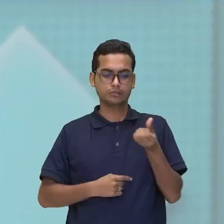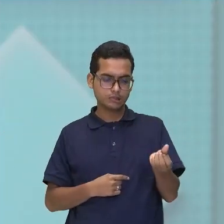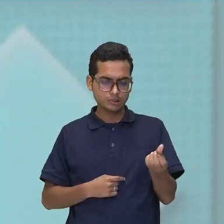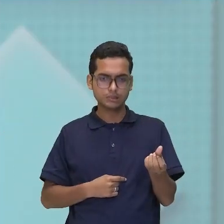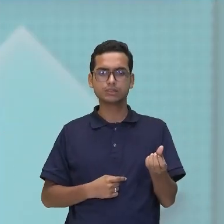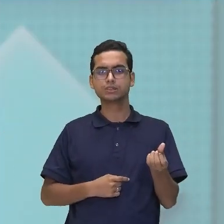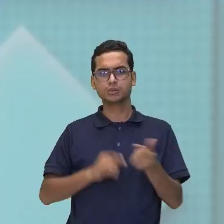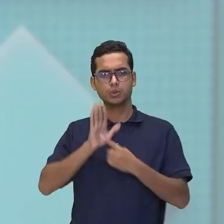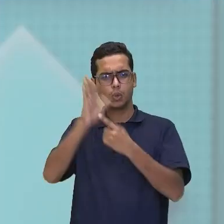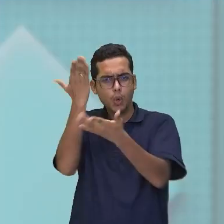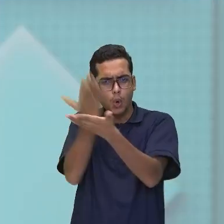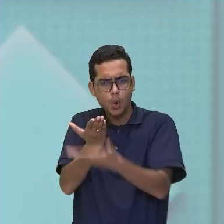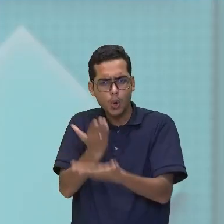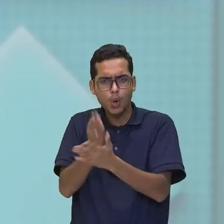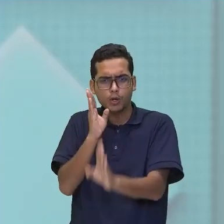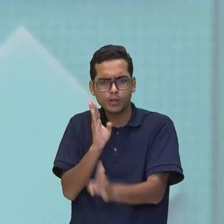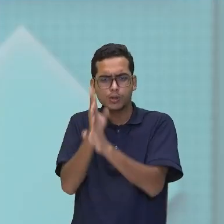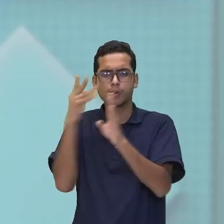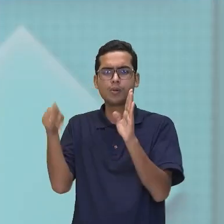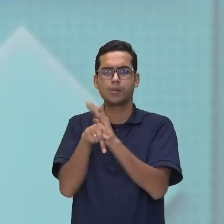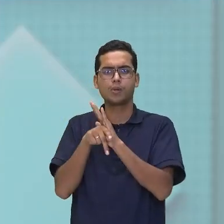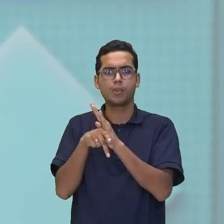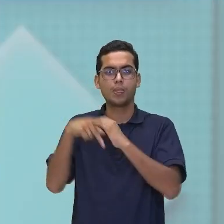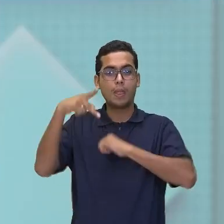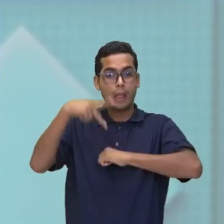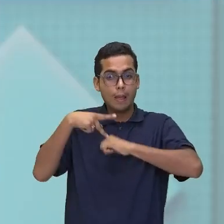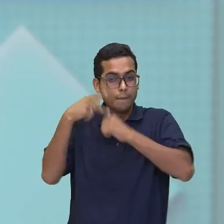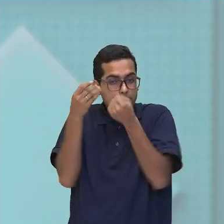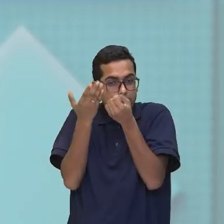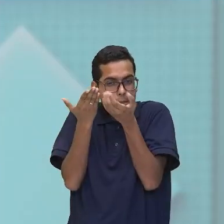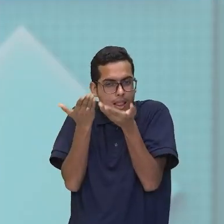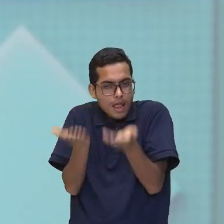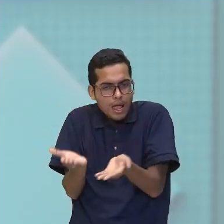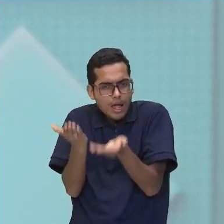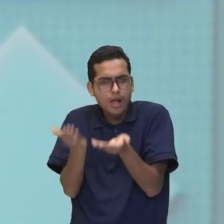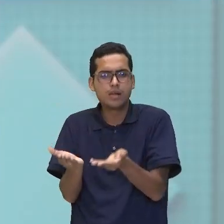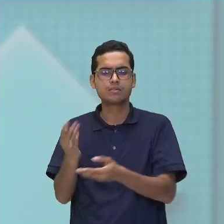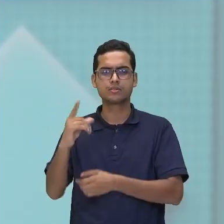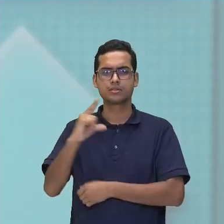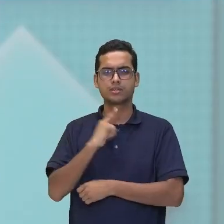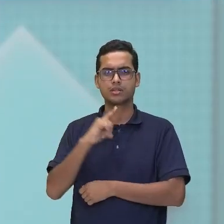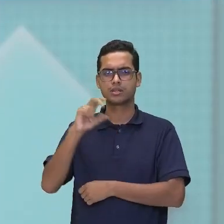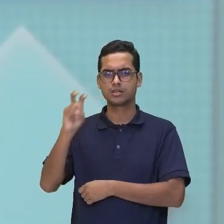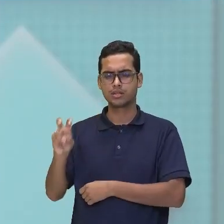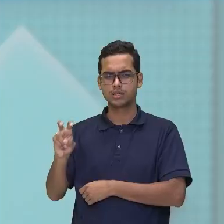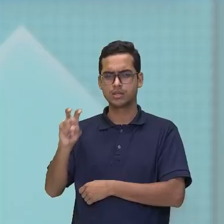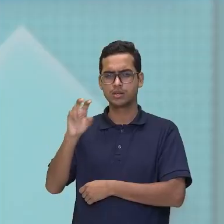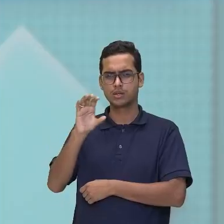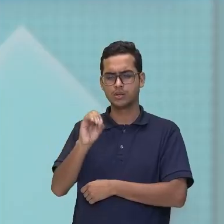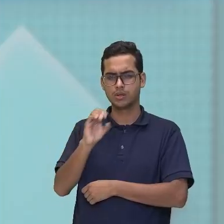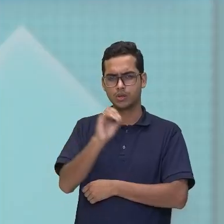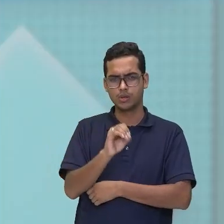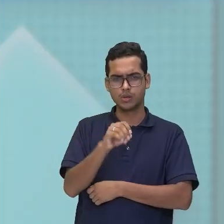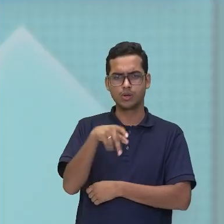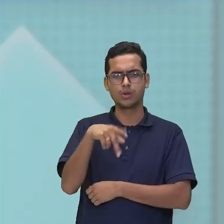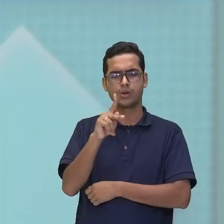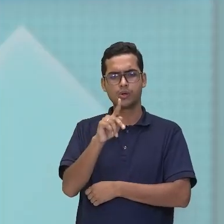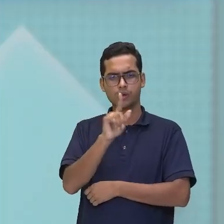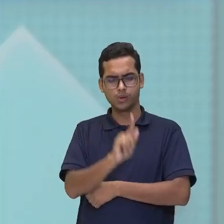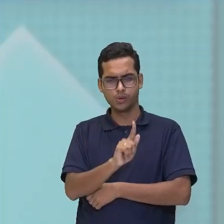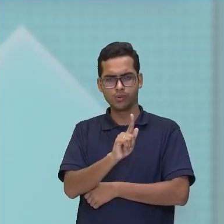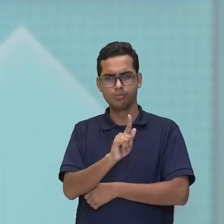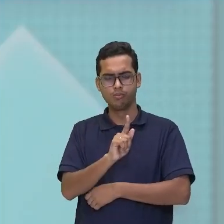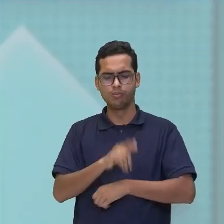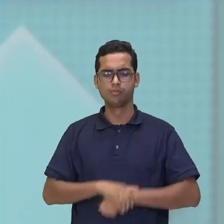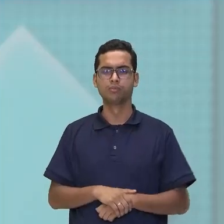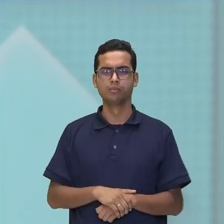pirâmides de Quéops, a pedra mais leve pesa 500 quilos, meia